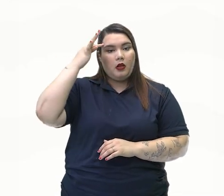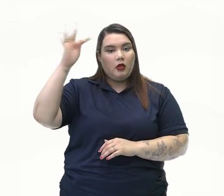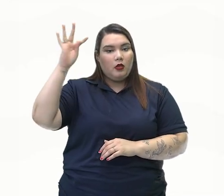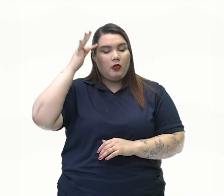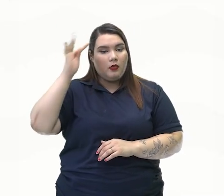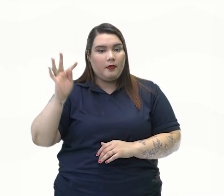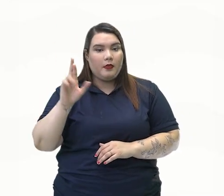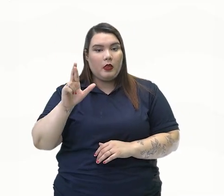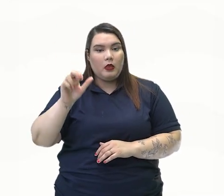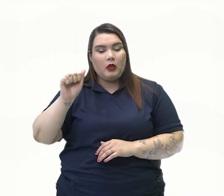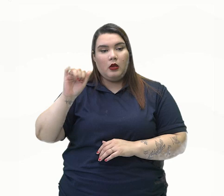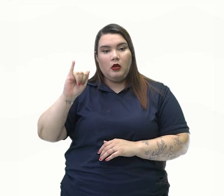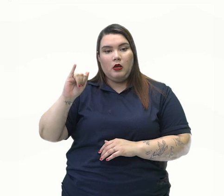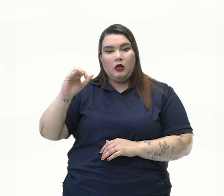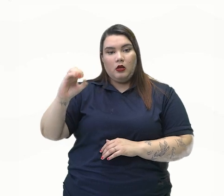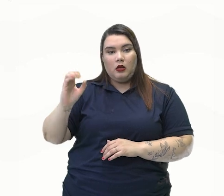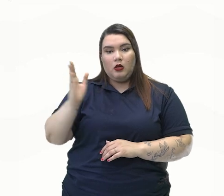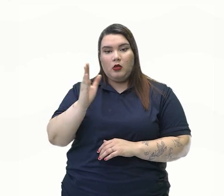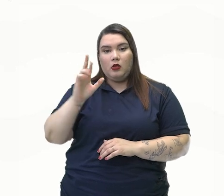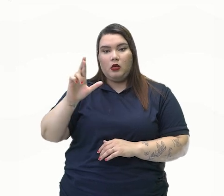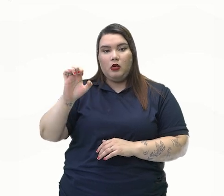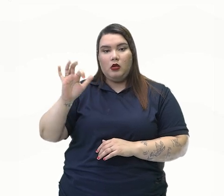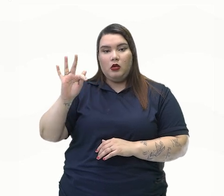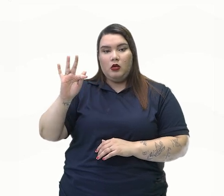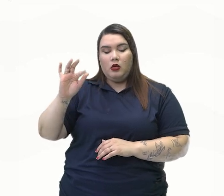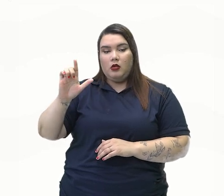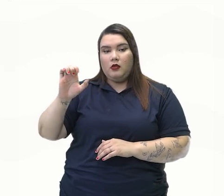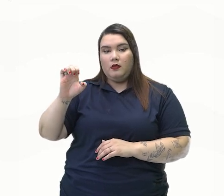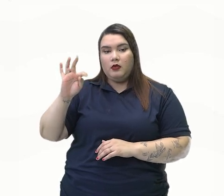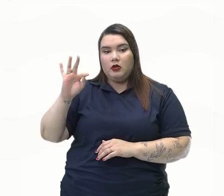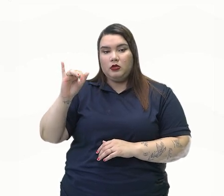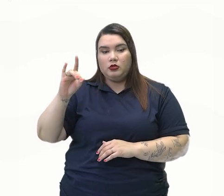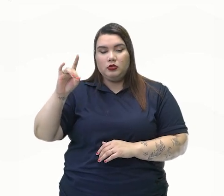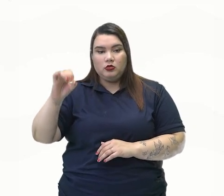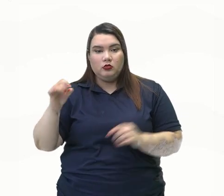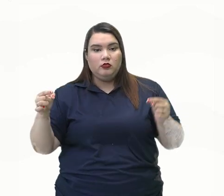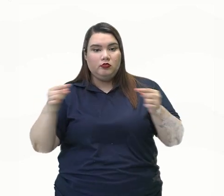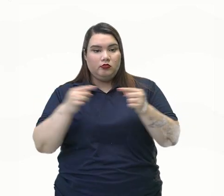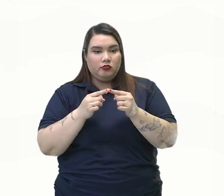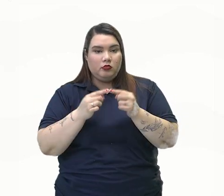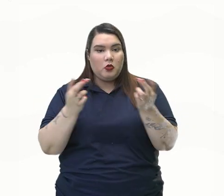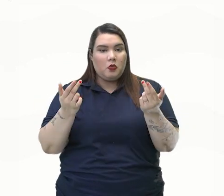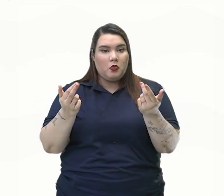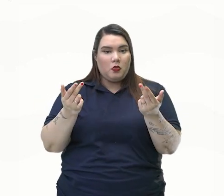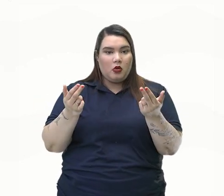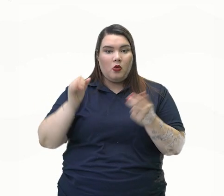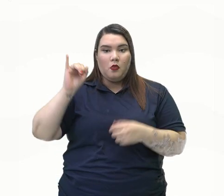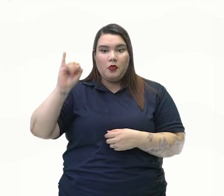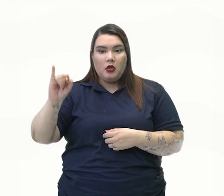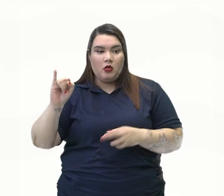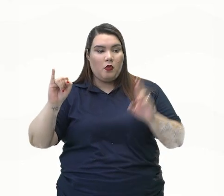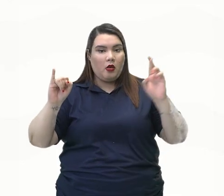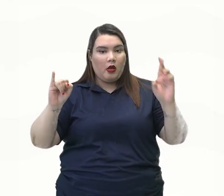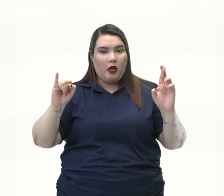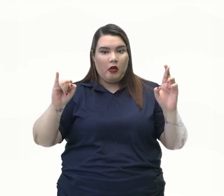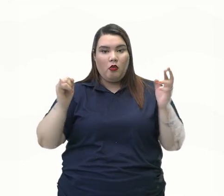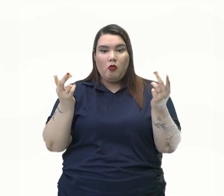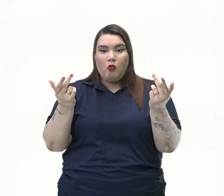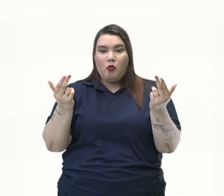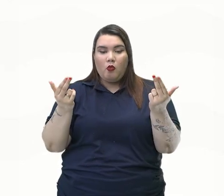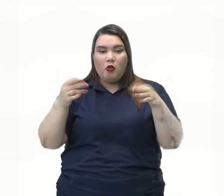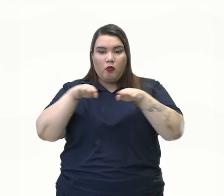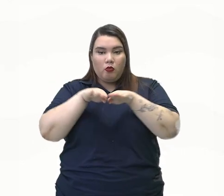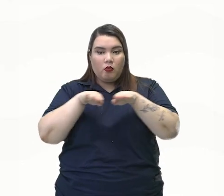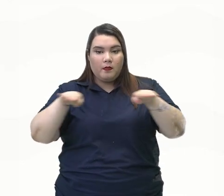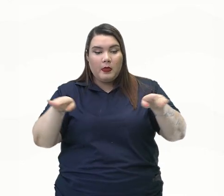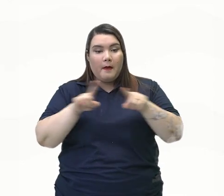o raio incidente, o raio refletido e a normal pertencem ao mesmo plano, como nós estamos vendo aqui,